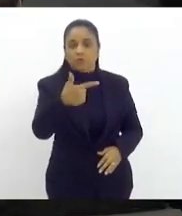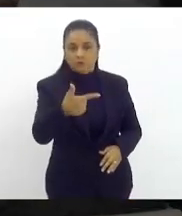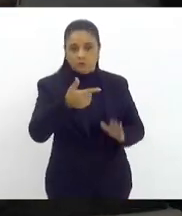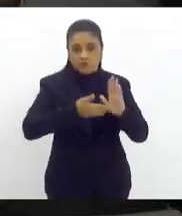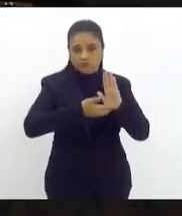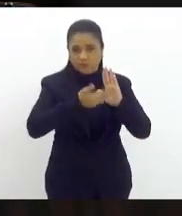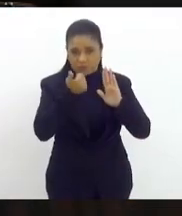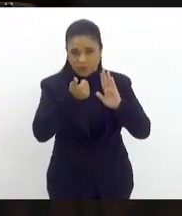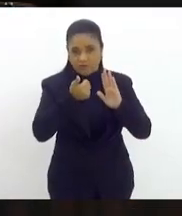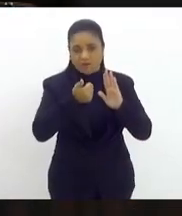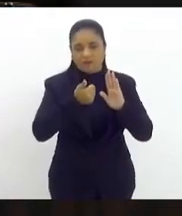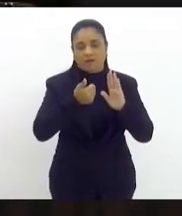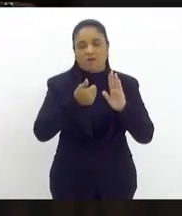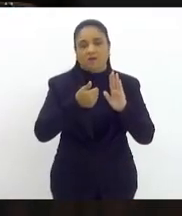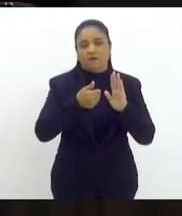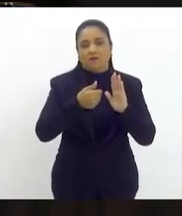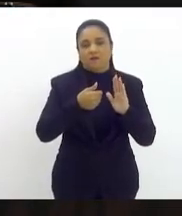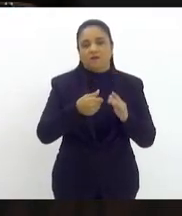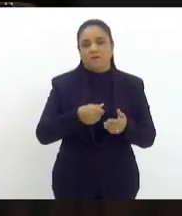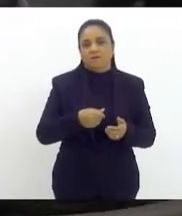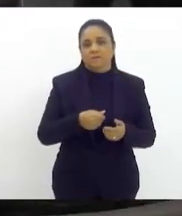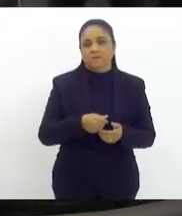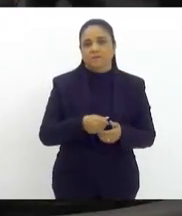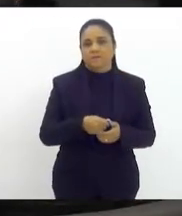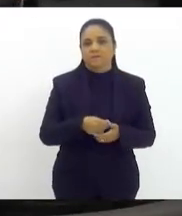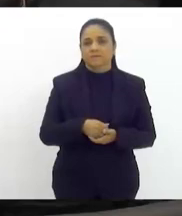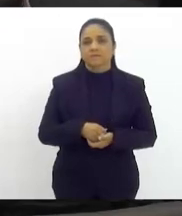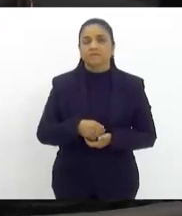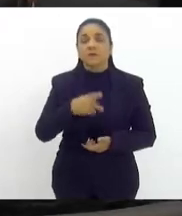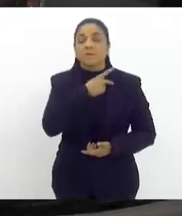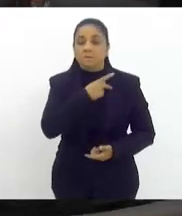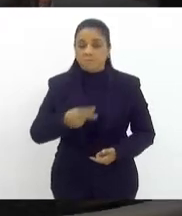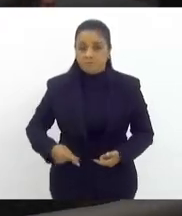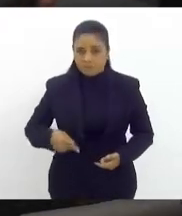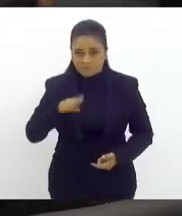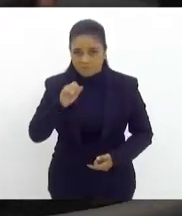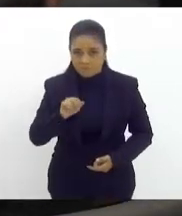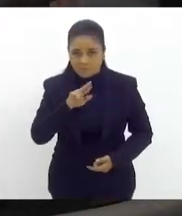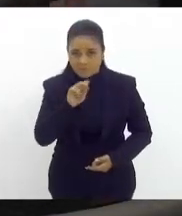Só para retirada da pauta, por favor. Presidente Brazão, bem rápido.